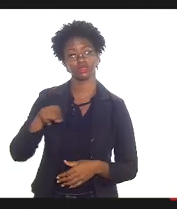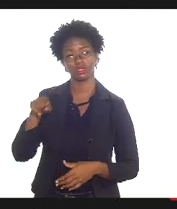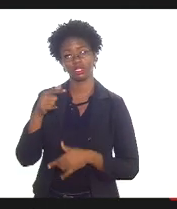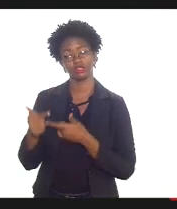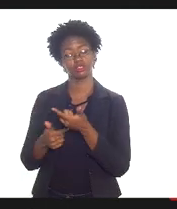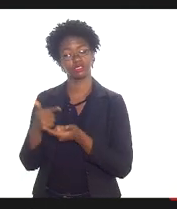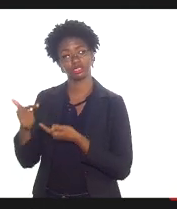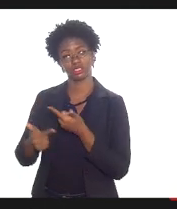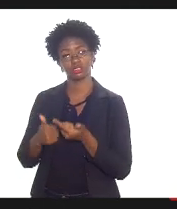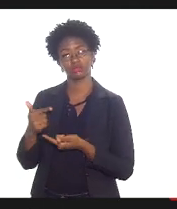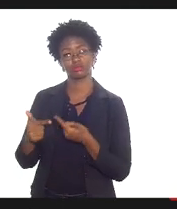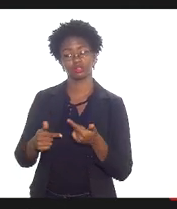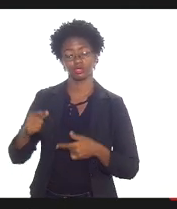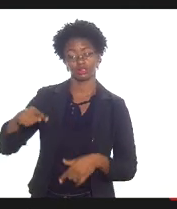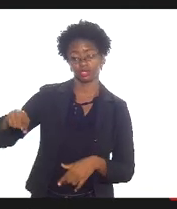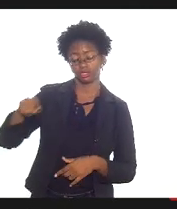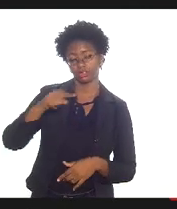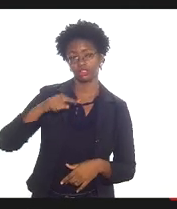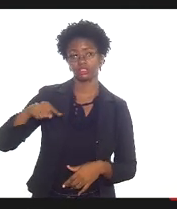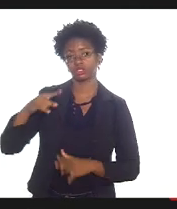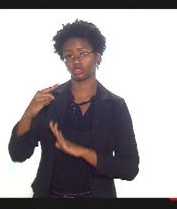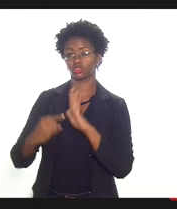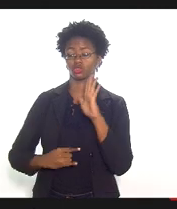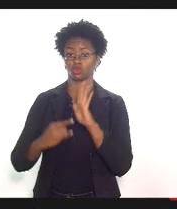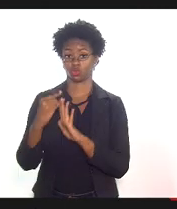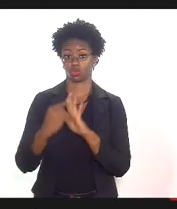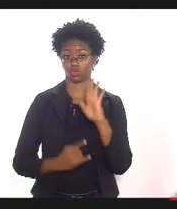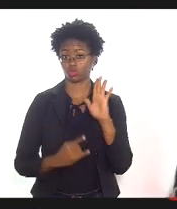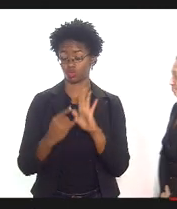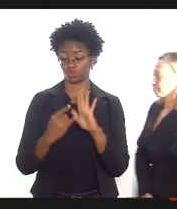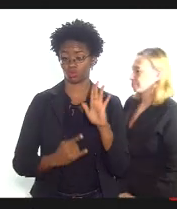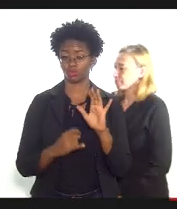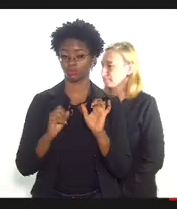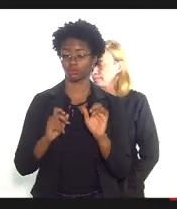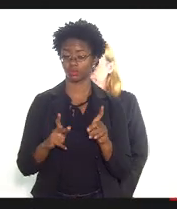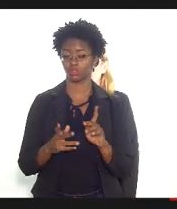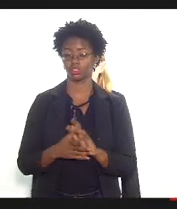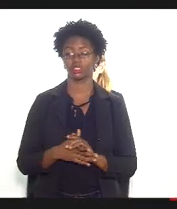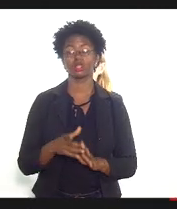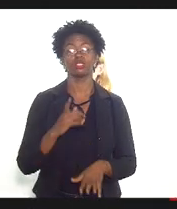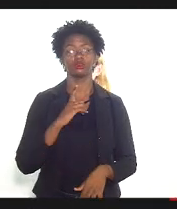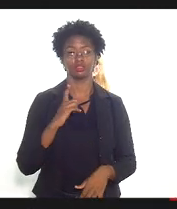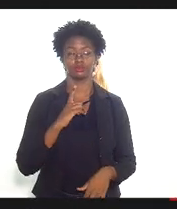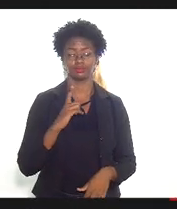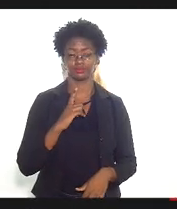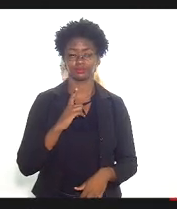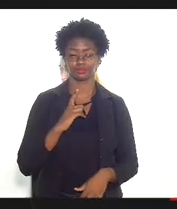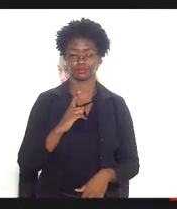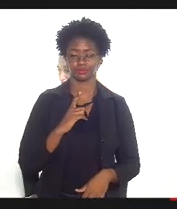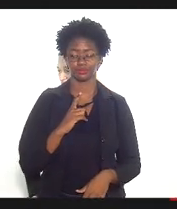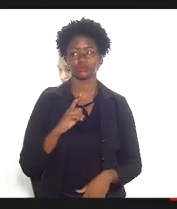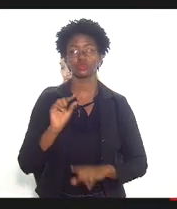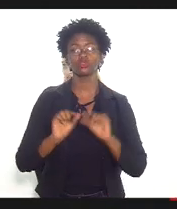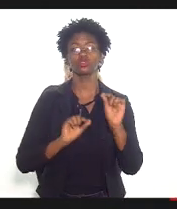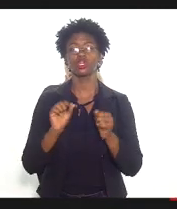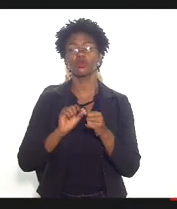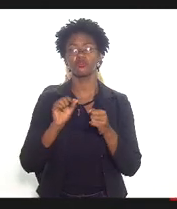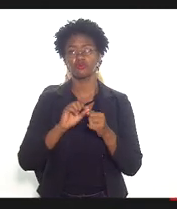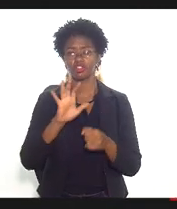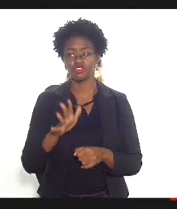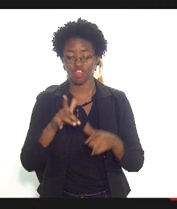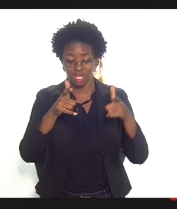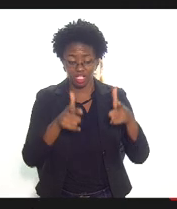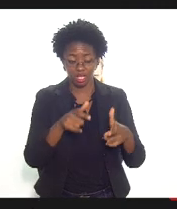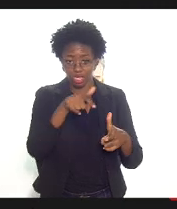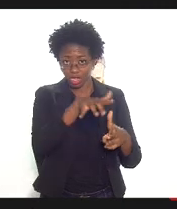trabalhos, nesses documentos, tá, consta o que, que foi feito naquele